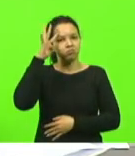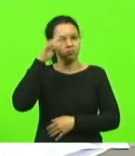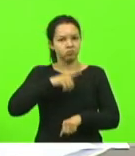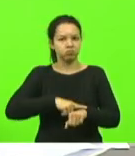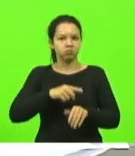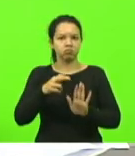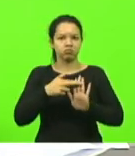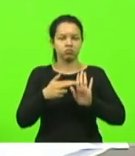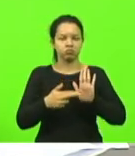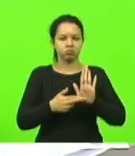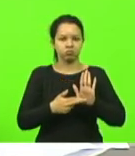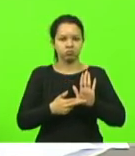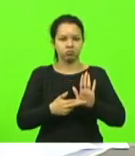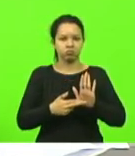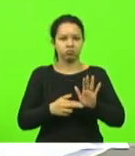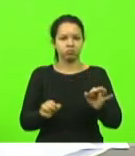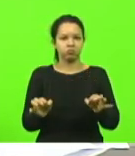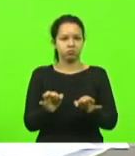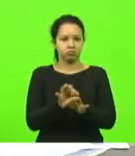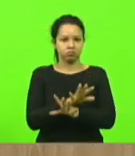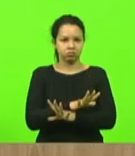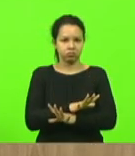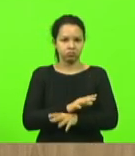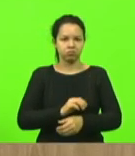regimental. Está encerrada a sessão. E aí E E aí